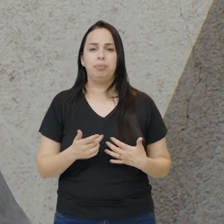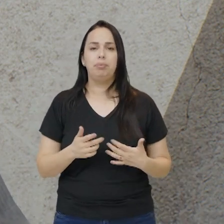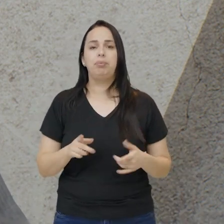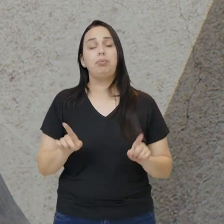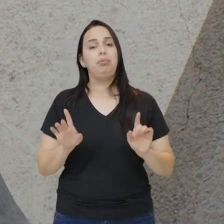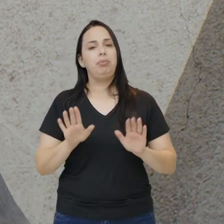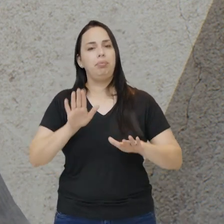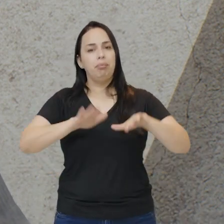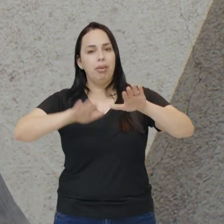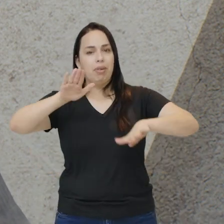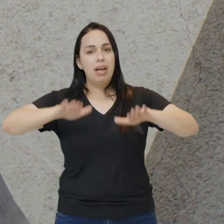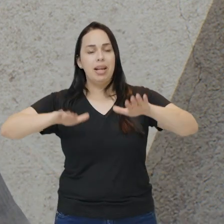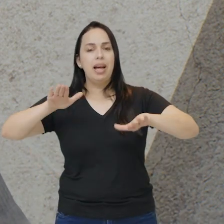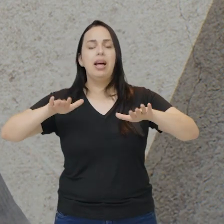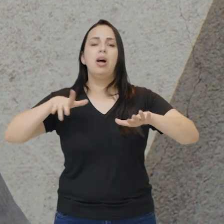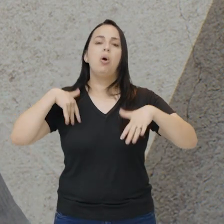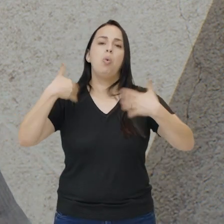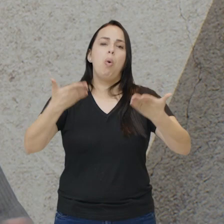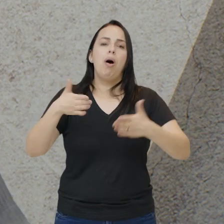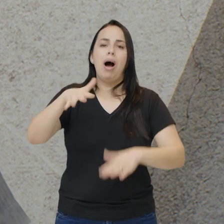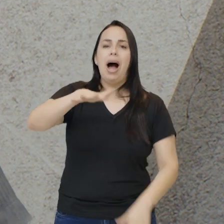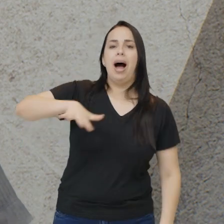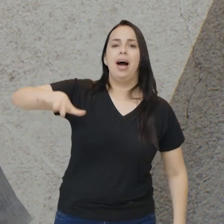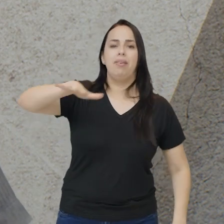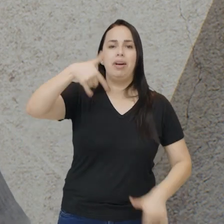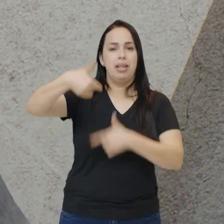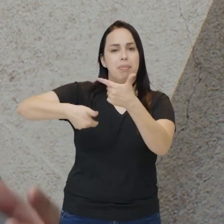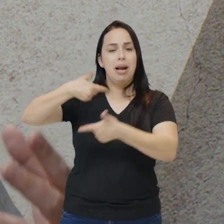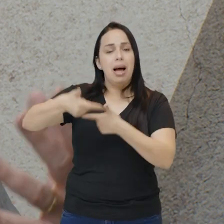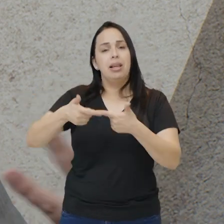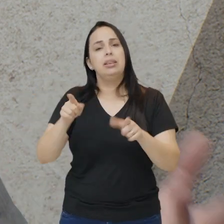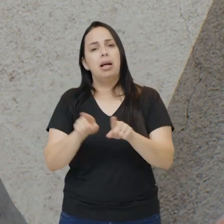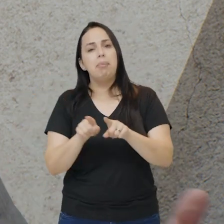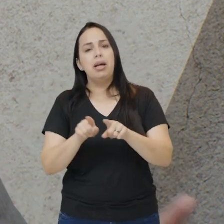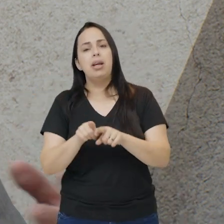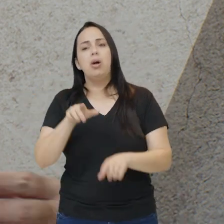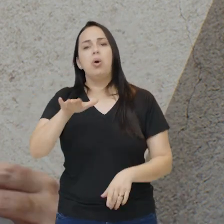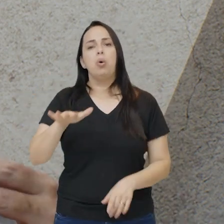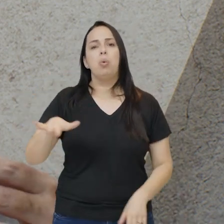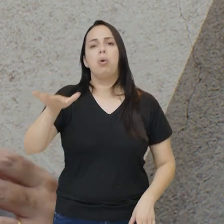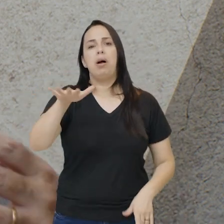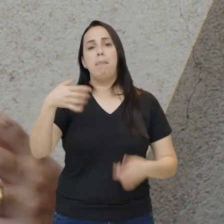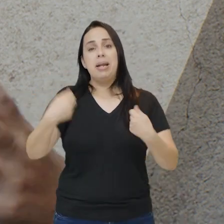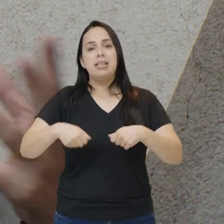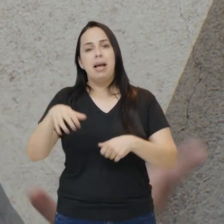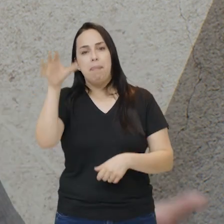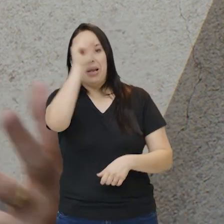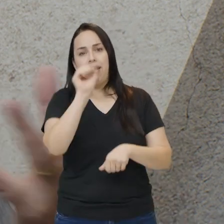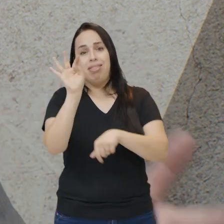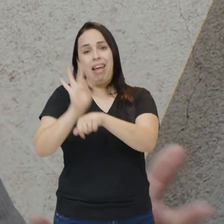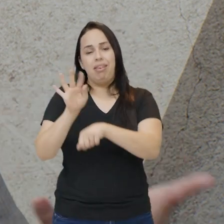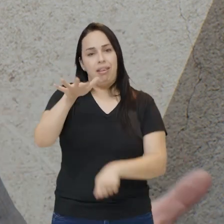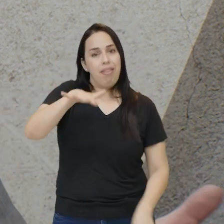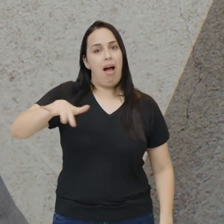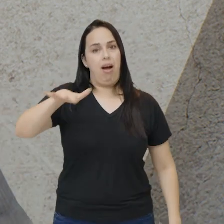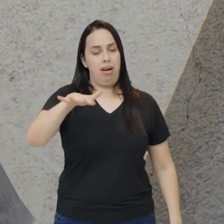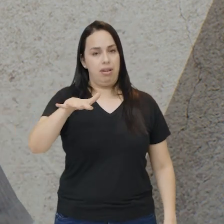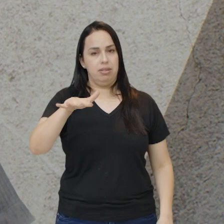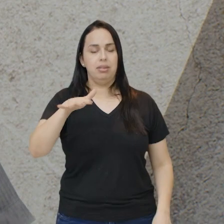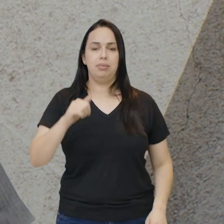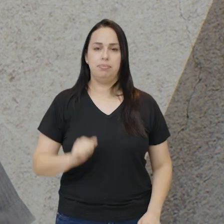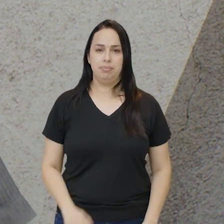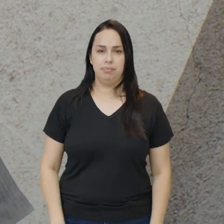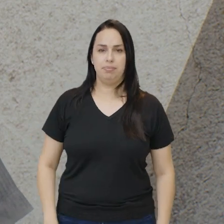aí varia muito também, de acordo com o setor que ele está trabalhando, há treinamentos técnicos, né, para o devido esclarecimento